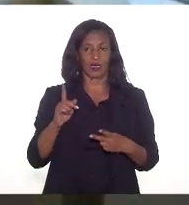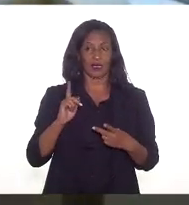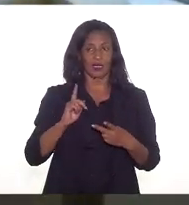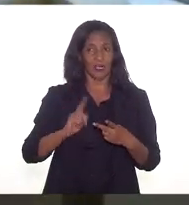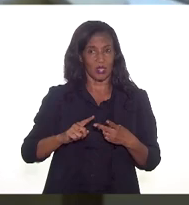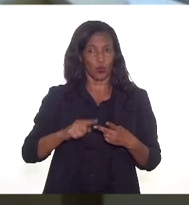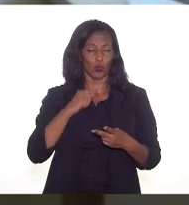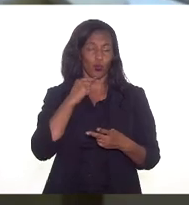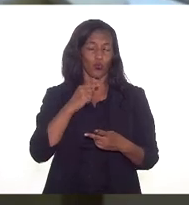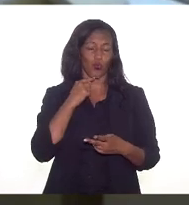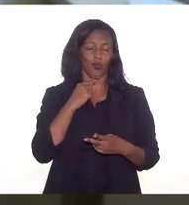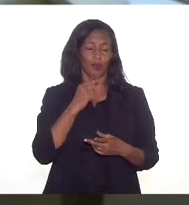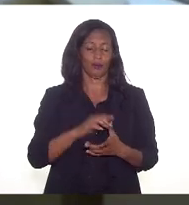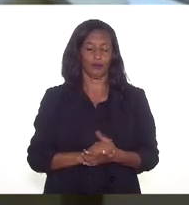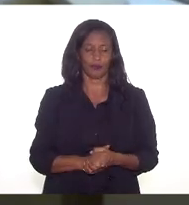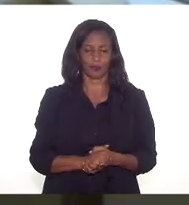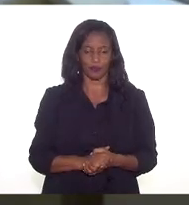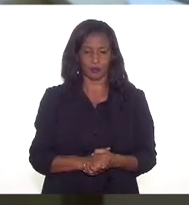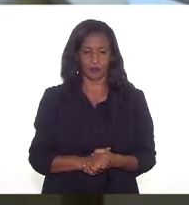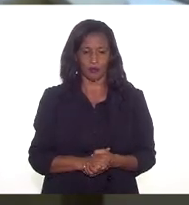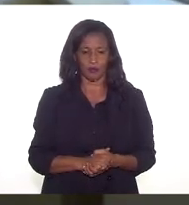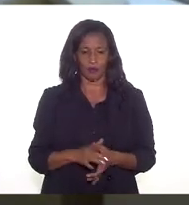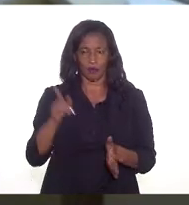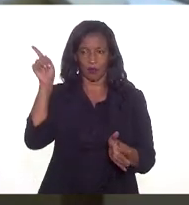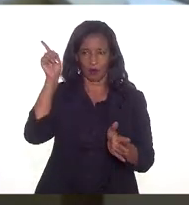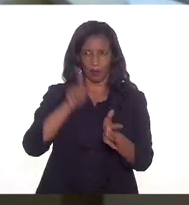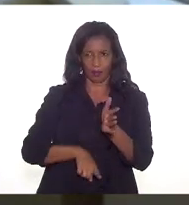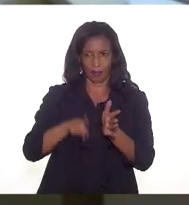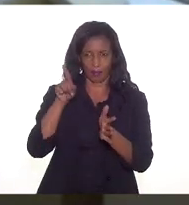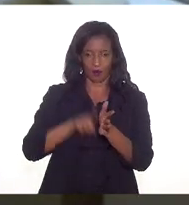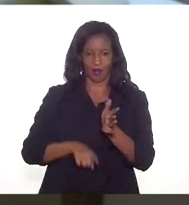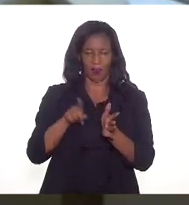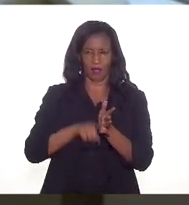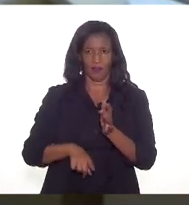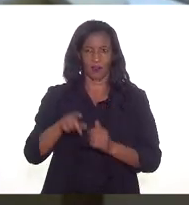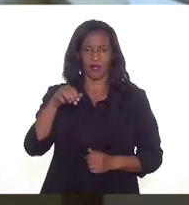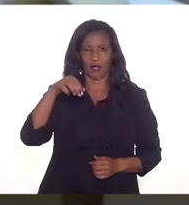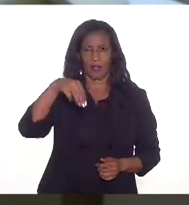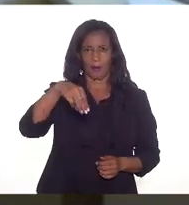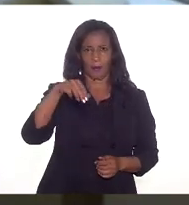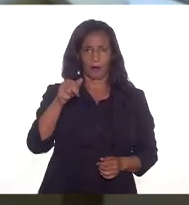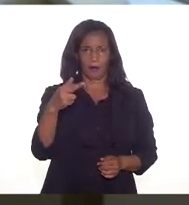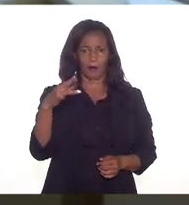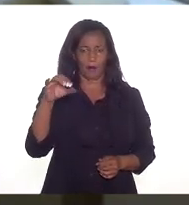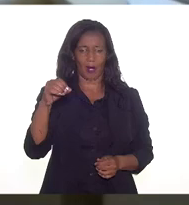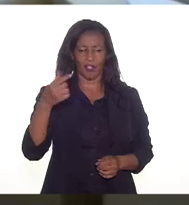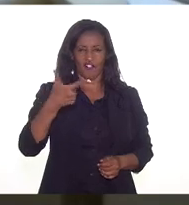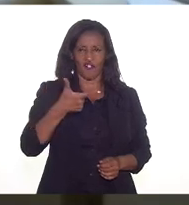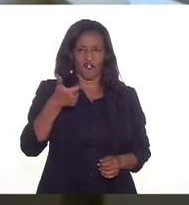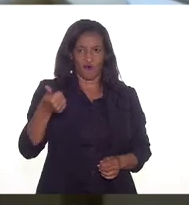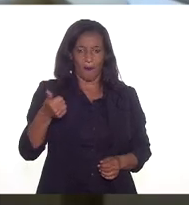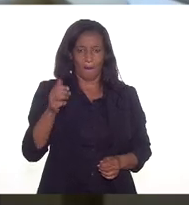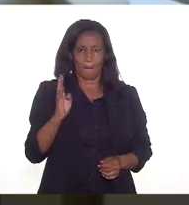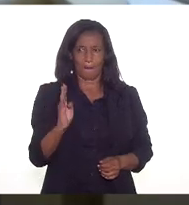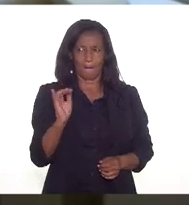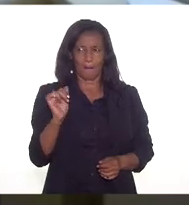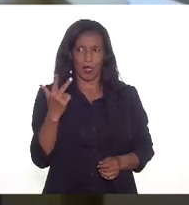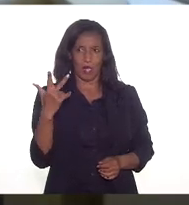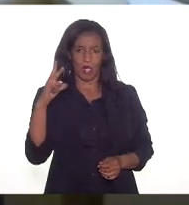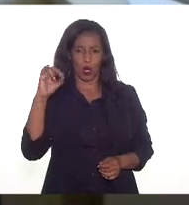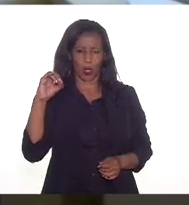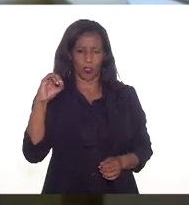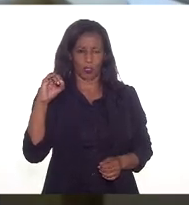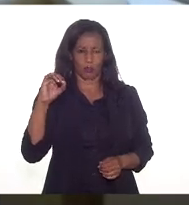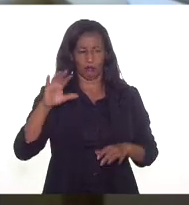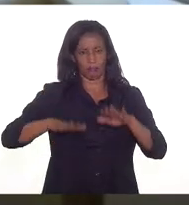tenho uma dúvida, que o déficit aqui arrolado, deputado Márcio Pacheco, foi de 21 bilhões, aproximadamente, né,